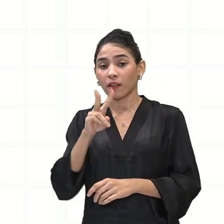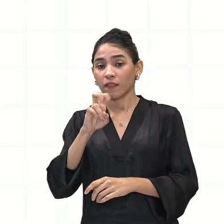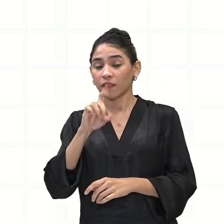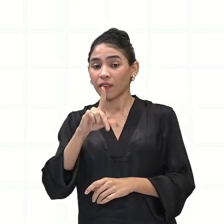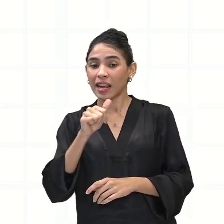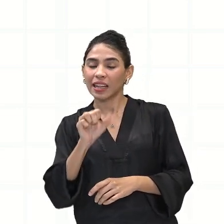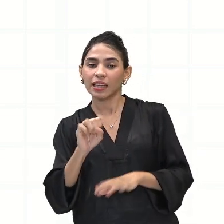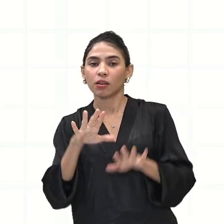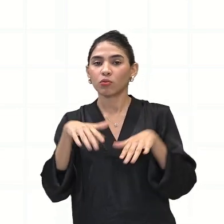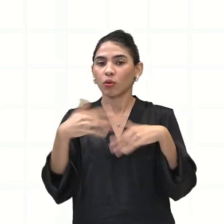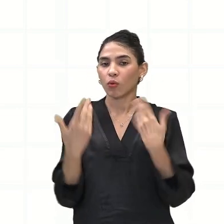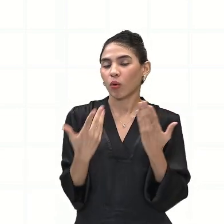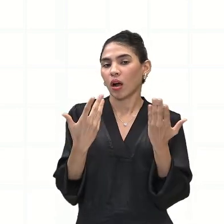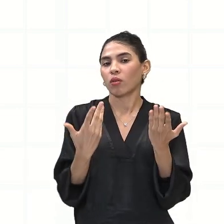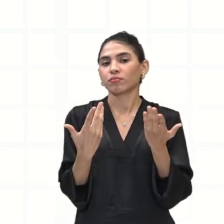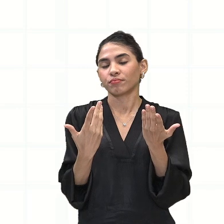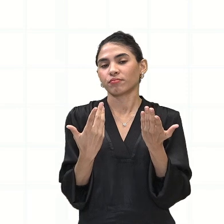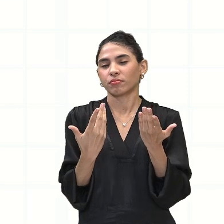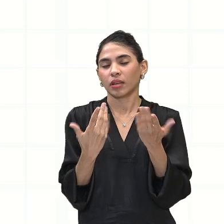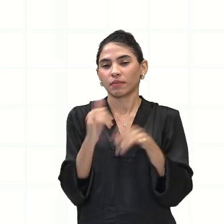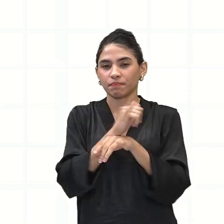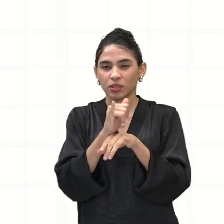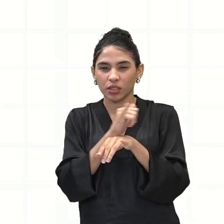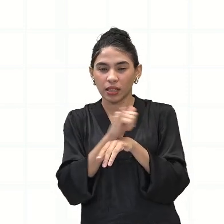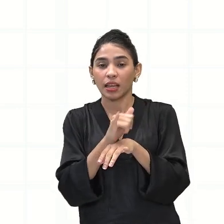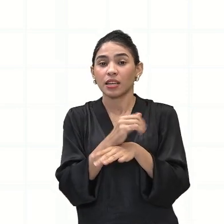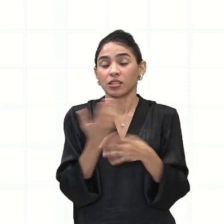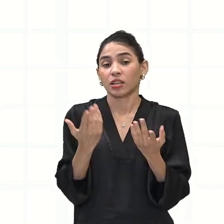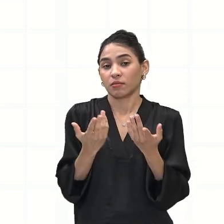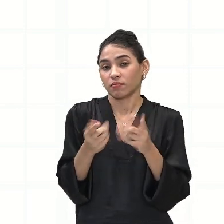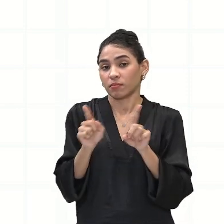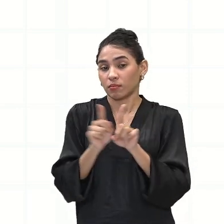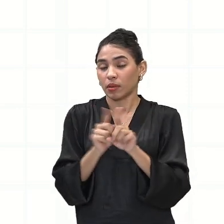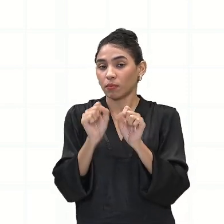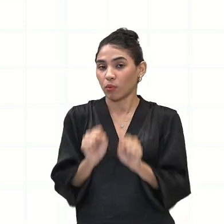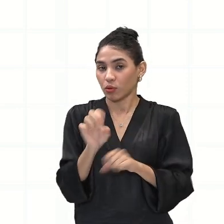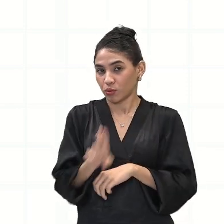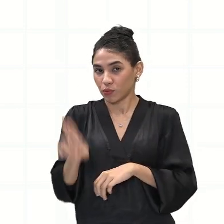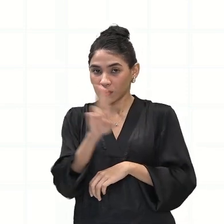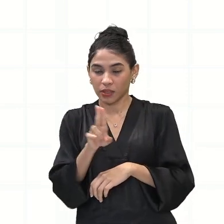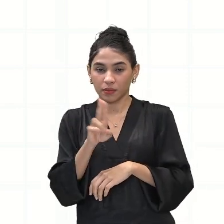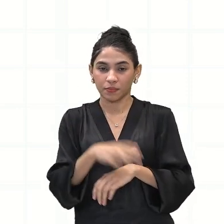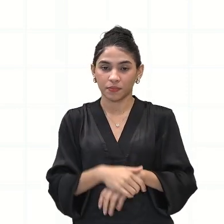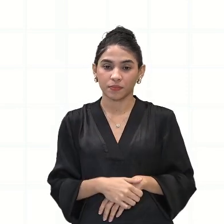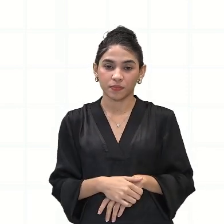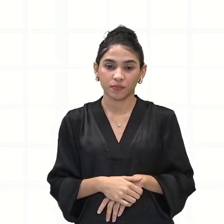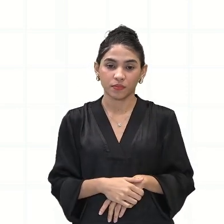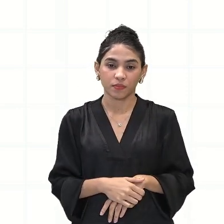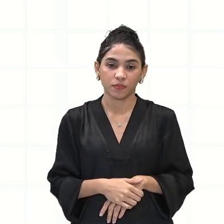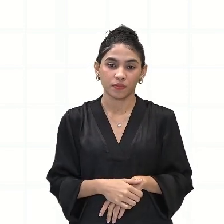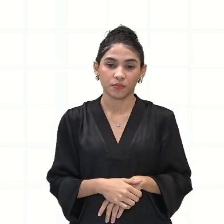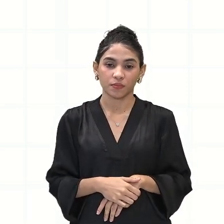oferecer. É também uma estratégia de venda que pode ser utilizada, perfeito?